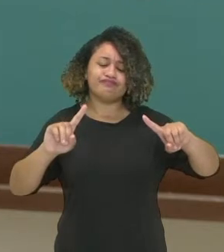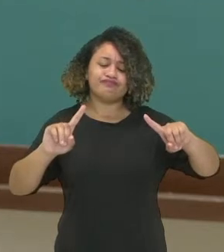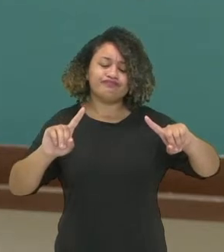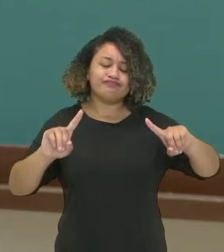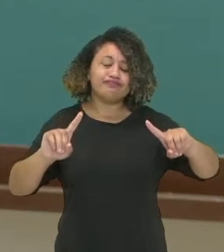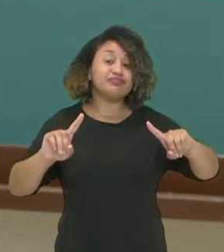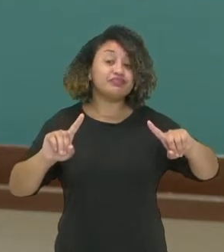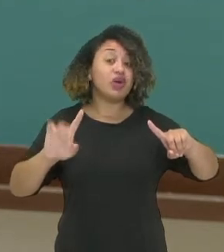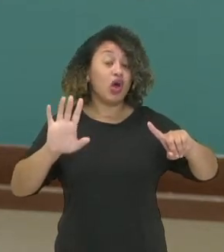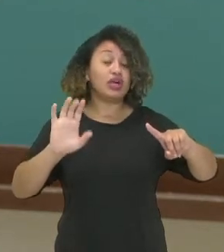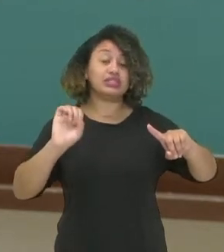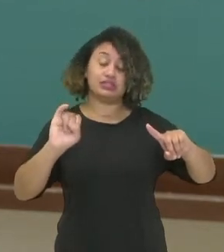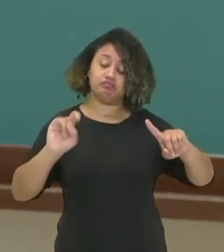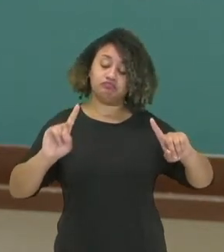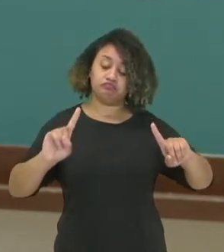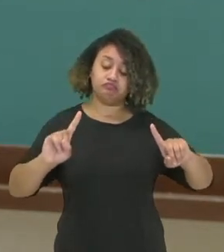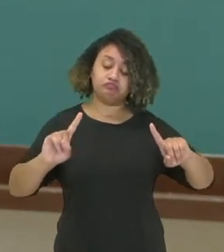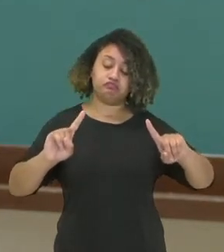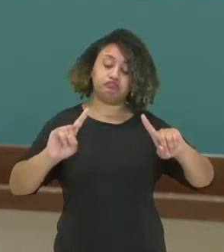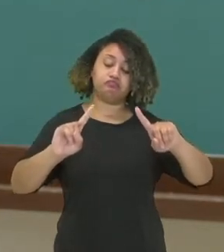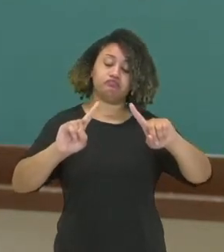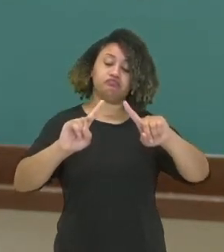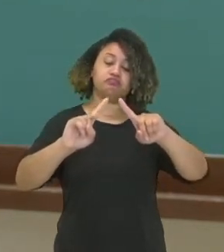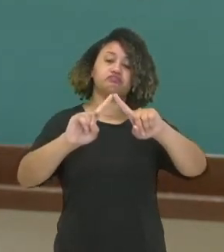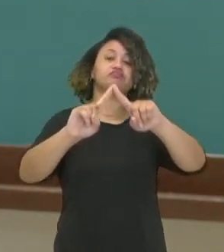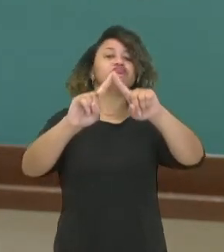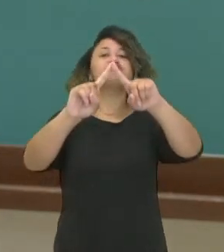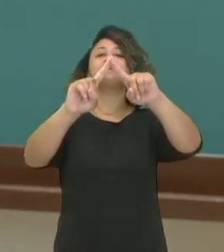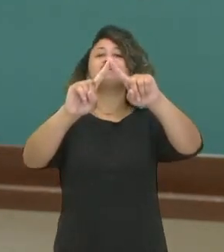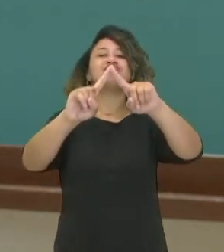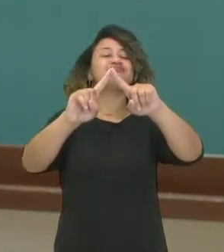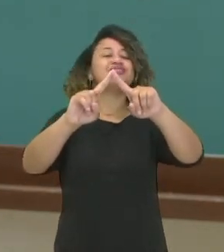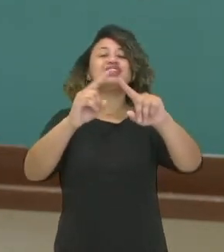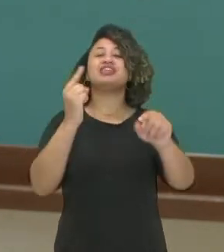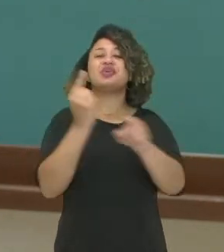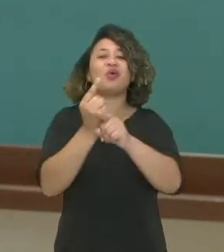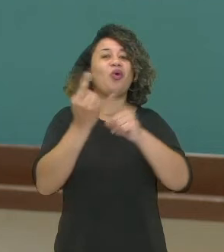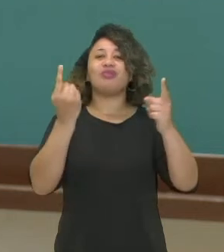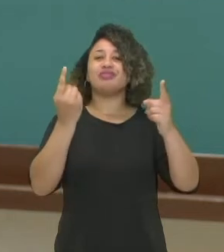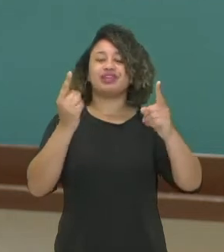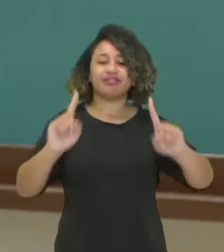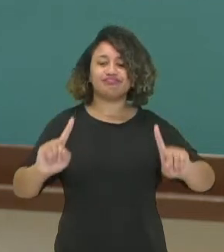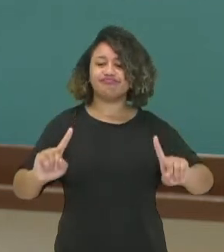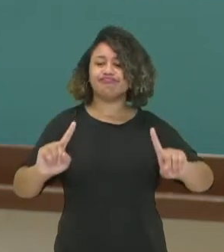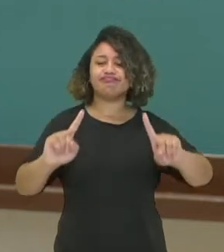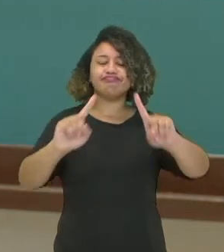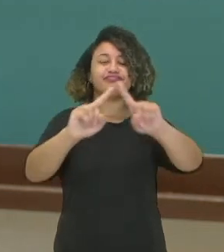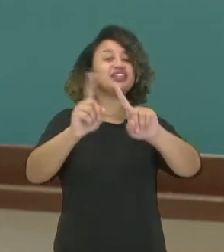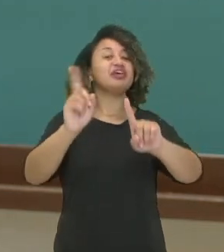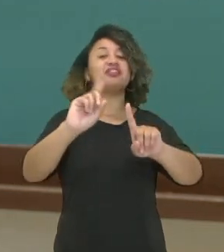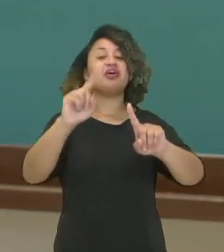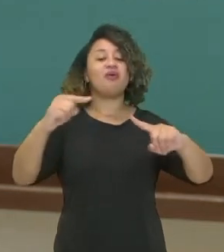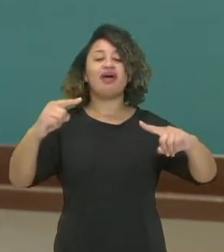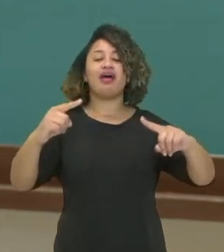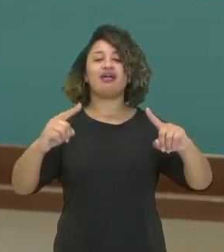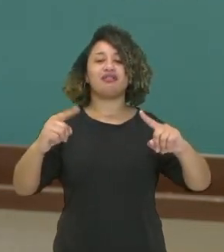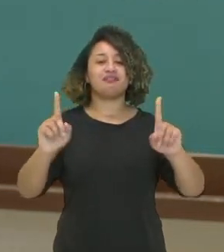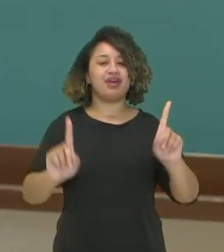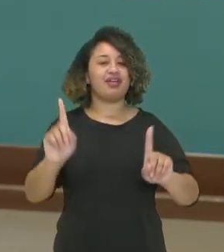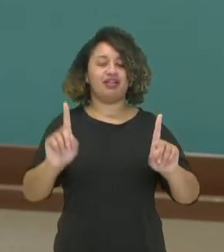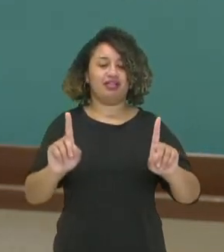ser paralelo a esse lado, tá? Por quê? Se a gente estender isso aqui, ele vai se encontrar e vai formar um xizinho.